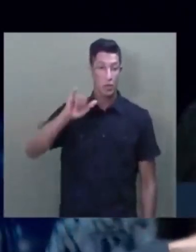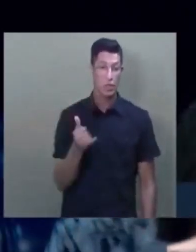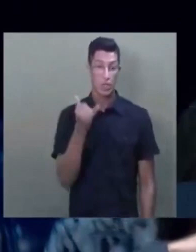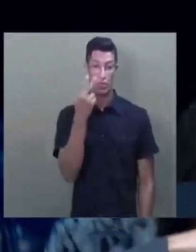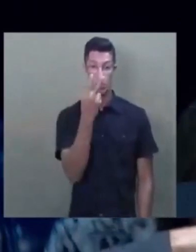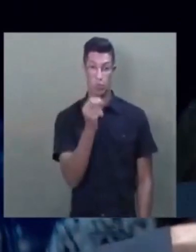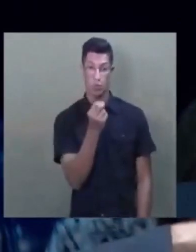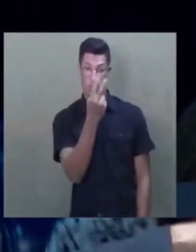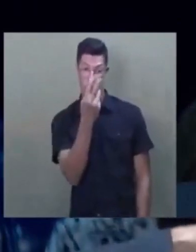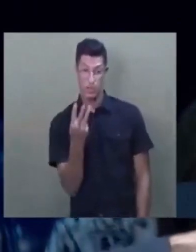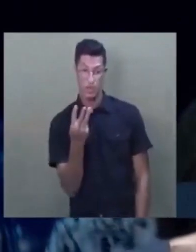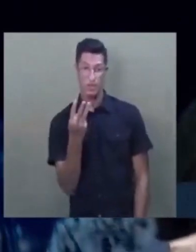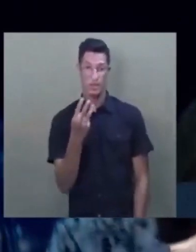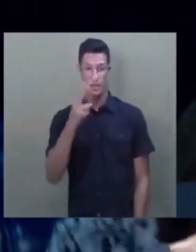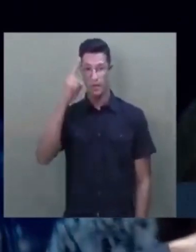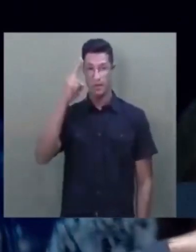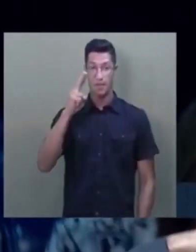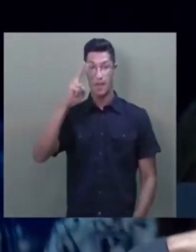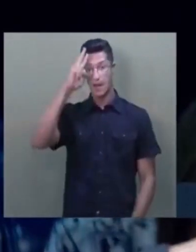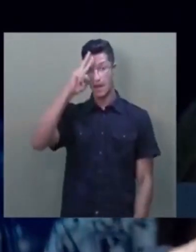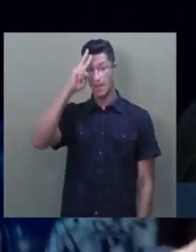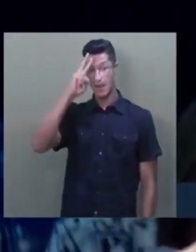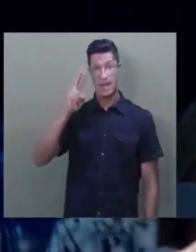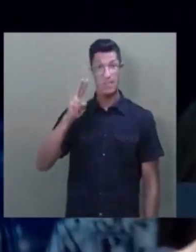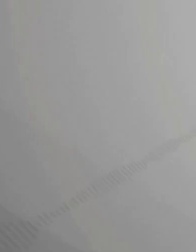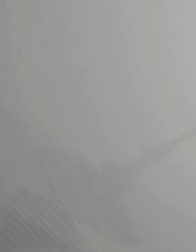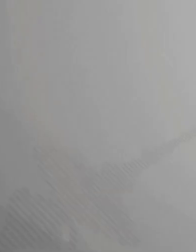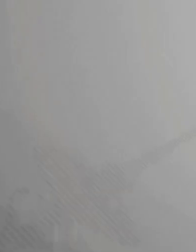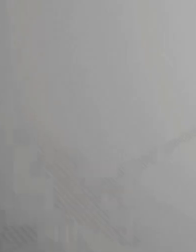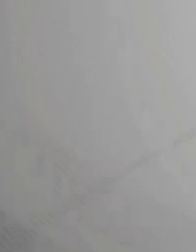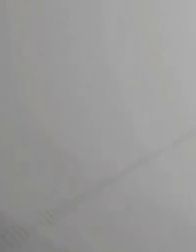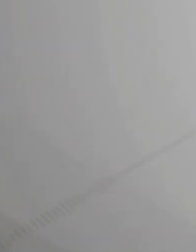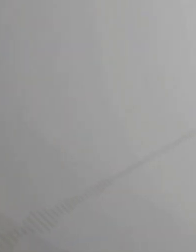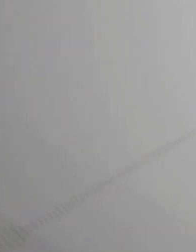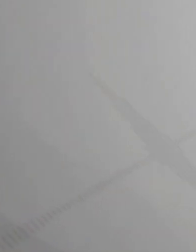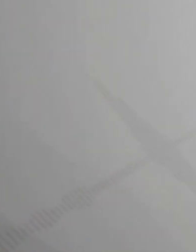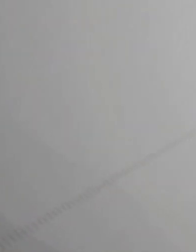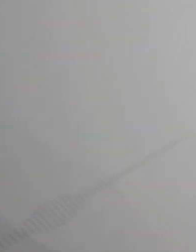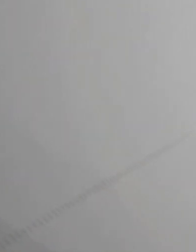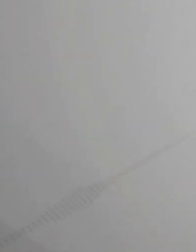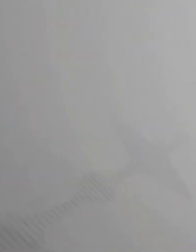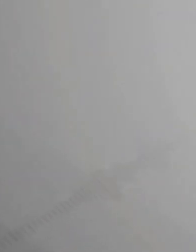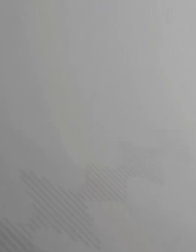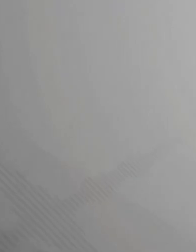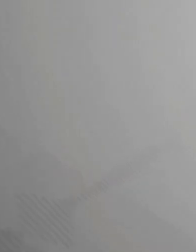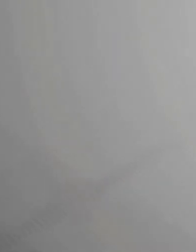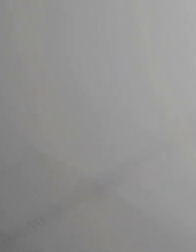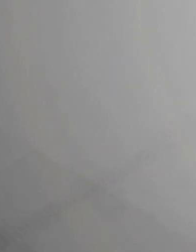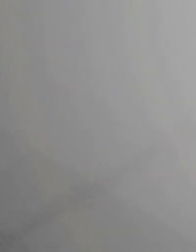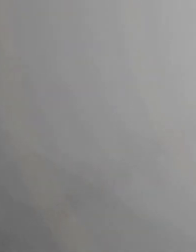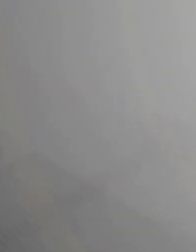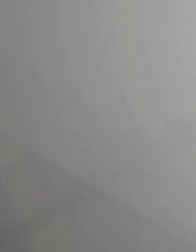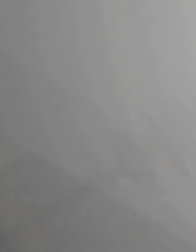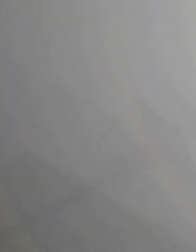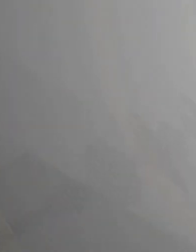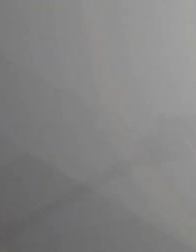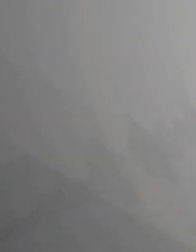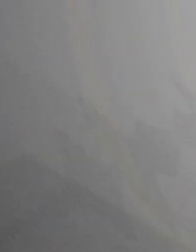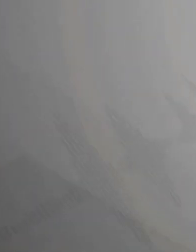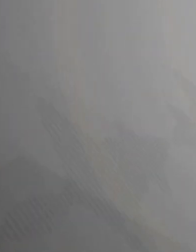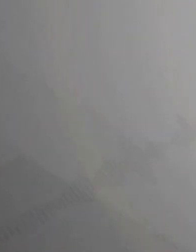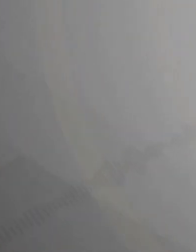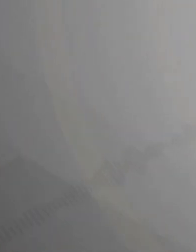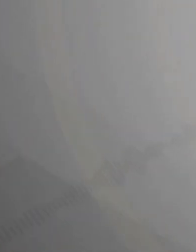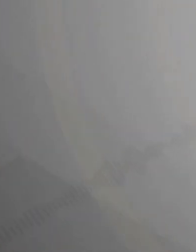2023 é uma data para ser lembrada daqui a 100 anos. Júlia Pereira, Rádio Brasil Atual e